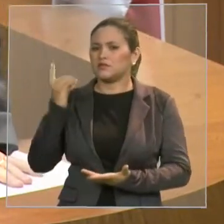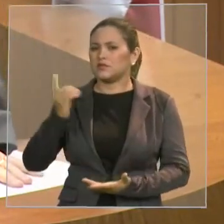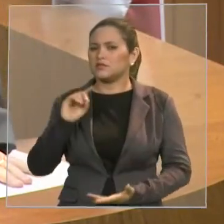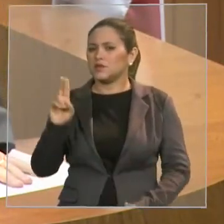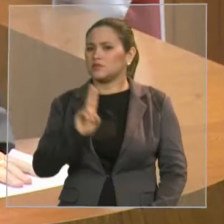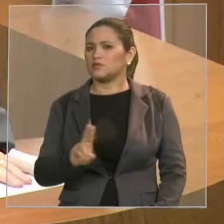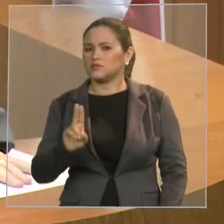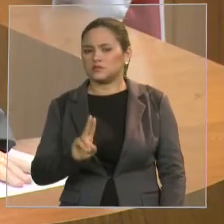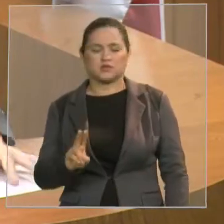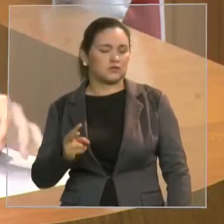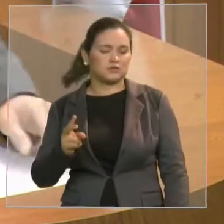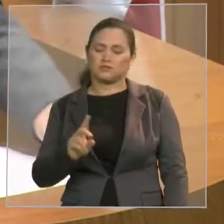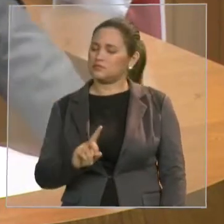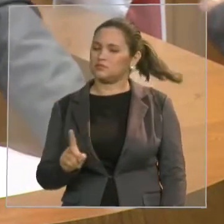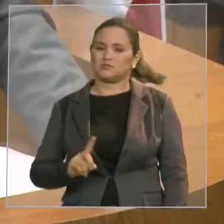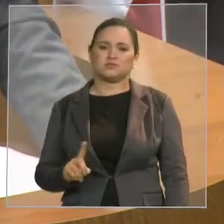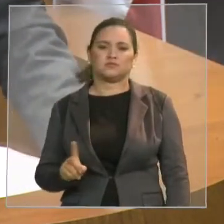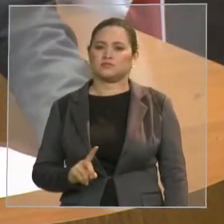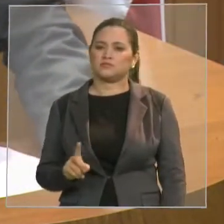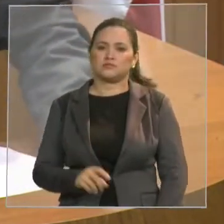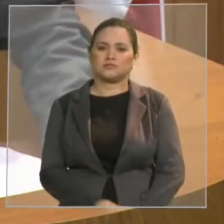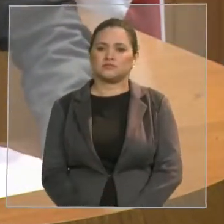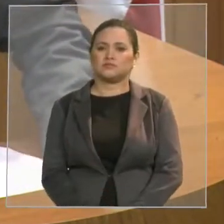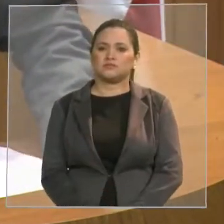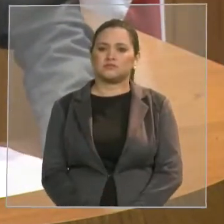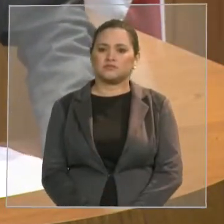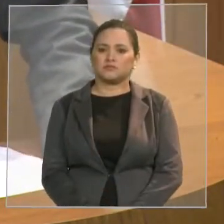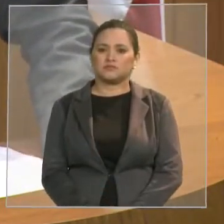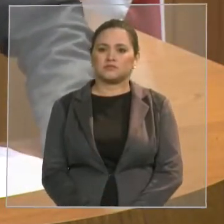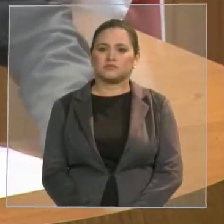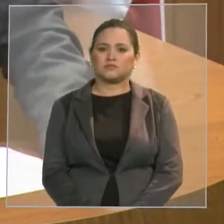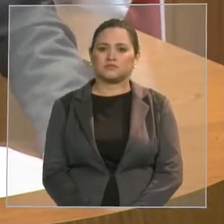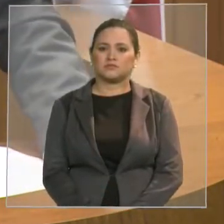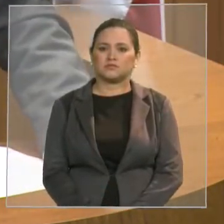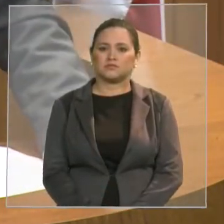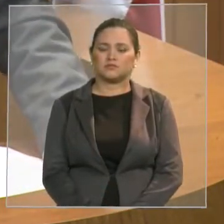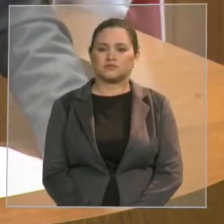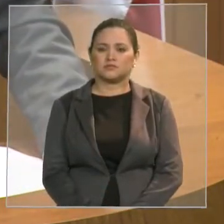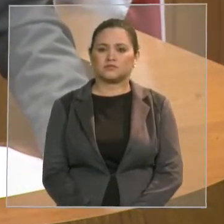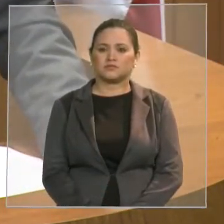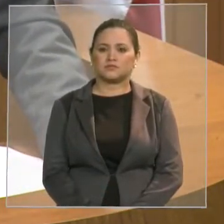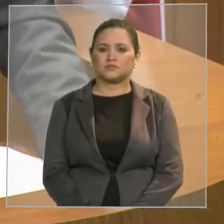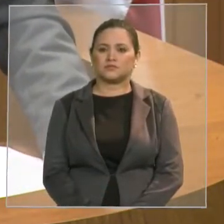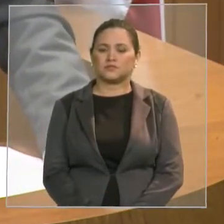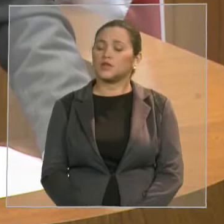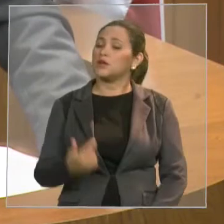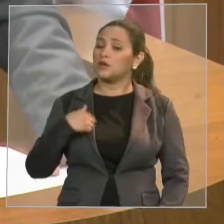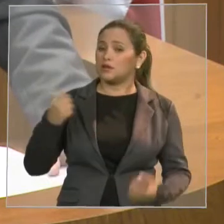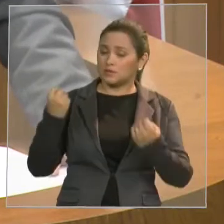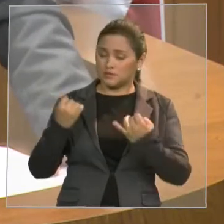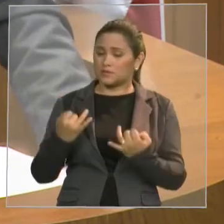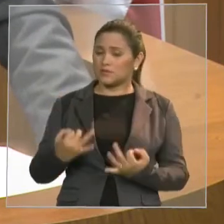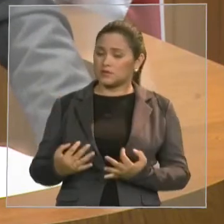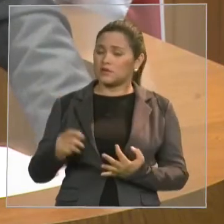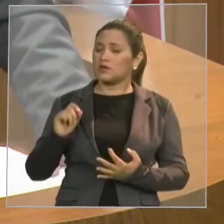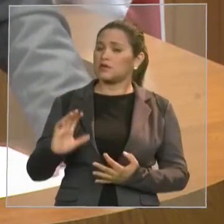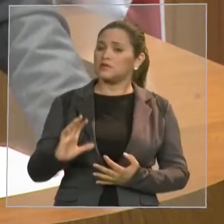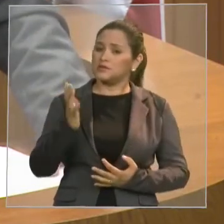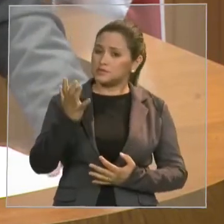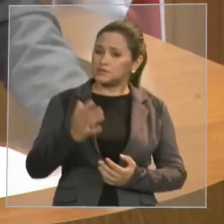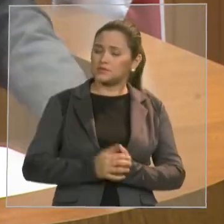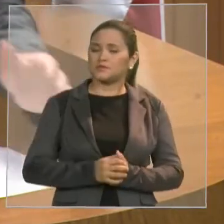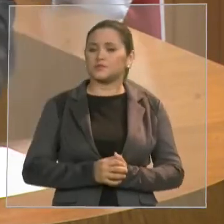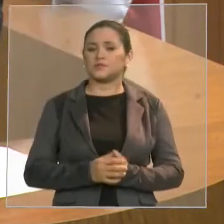deputado que seja. Então, presidente, eu venho relatar essa situação. Dizer